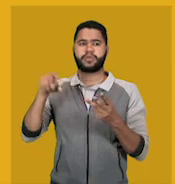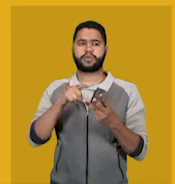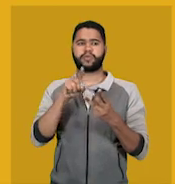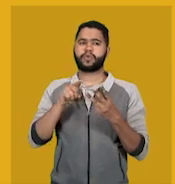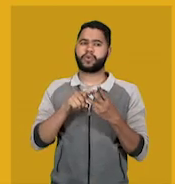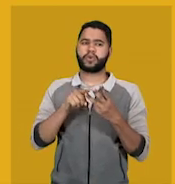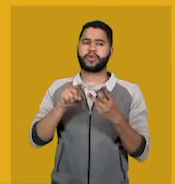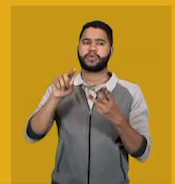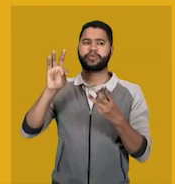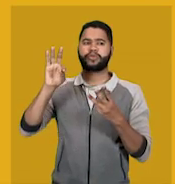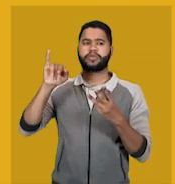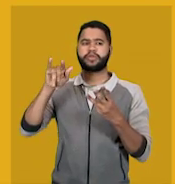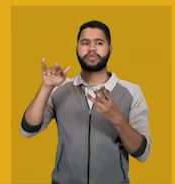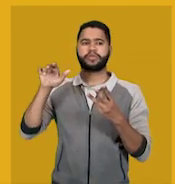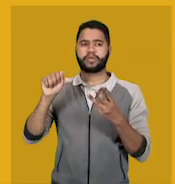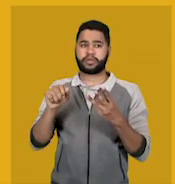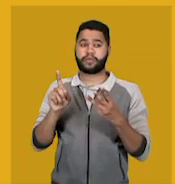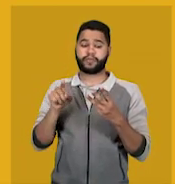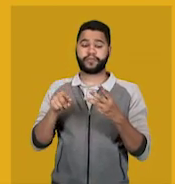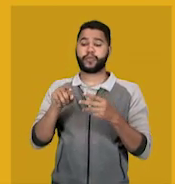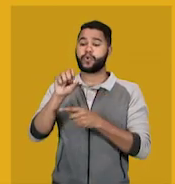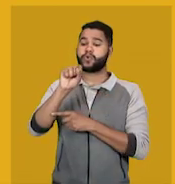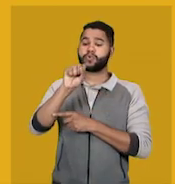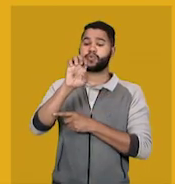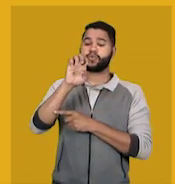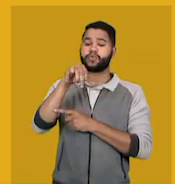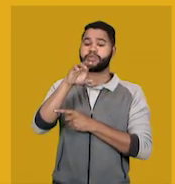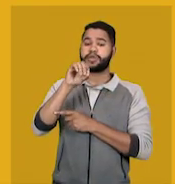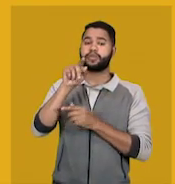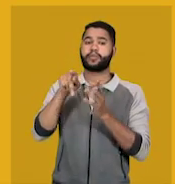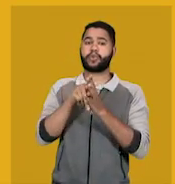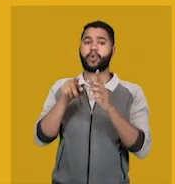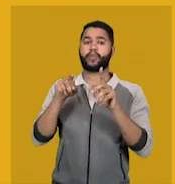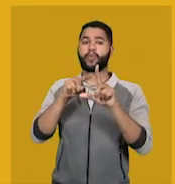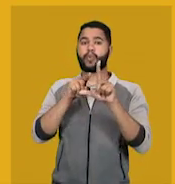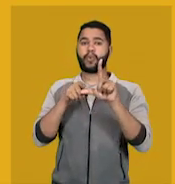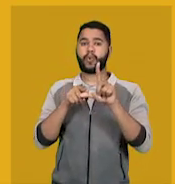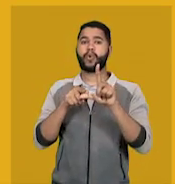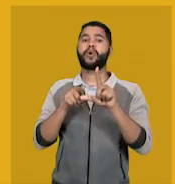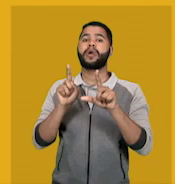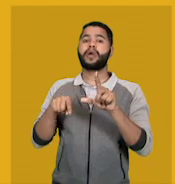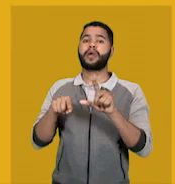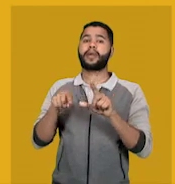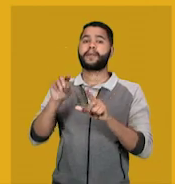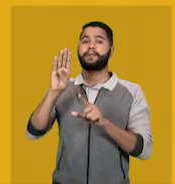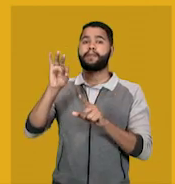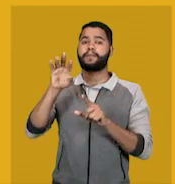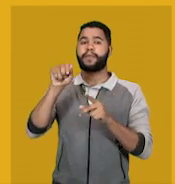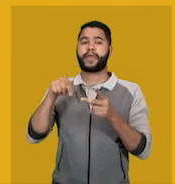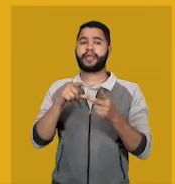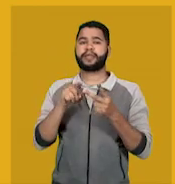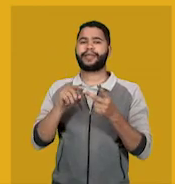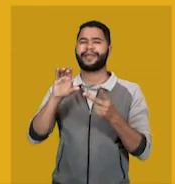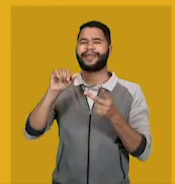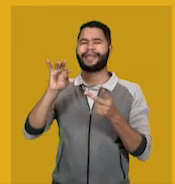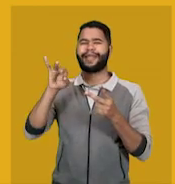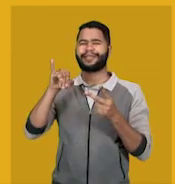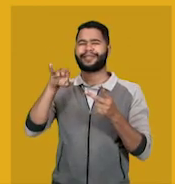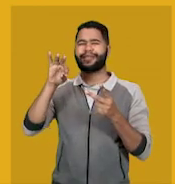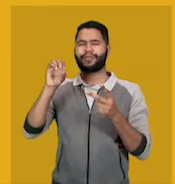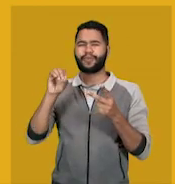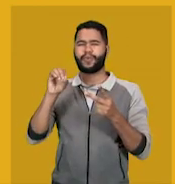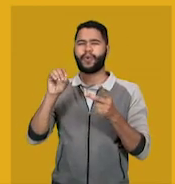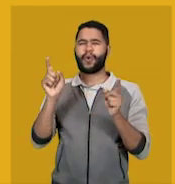relação do meu ângulo beta em relação ao cateto oposto do ângulo e a hipotenusa do